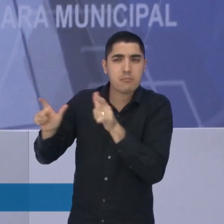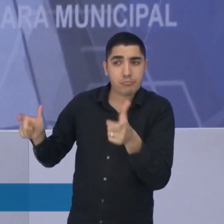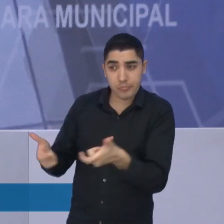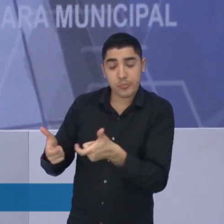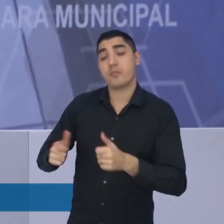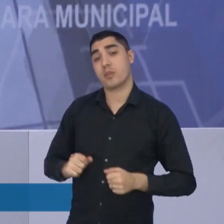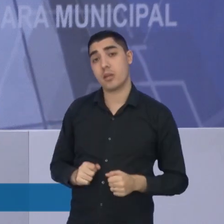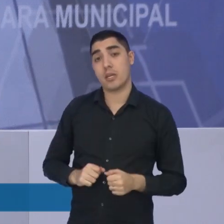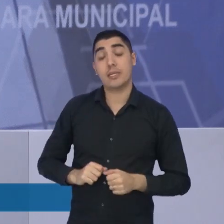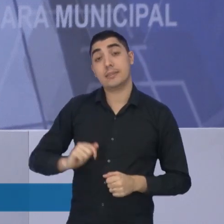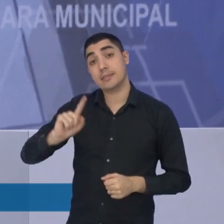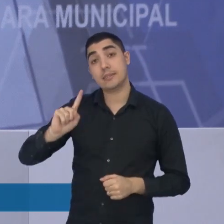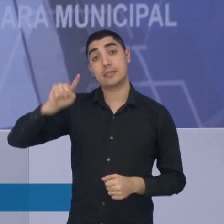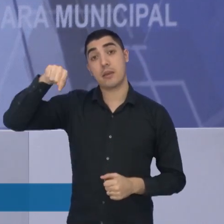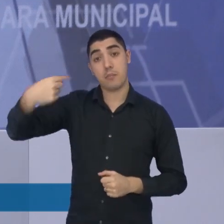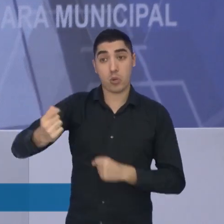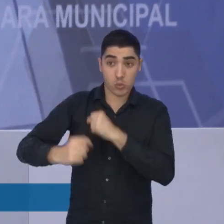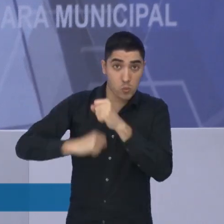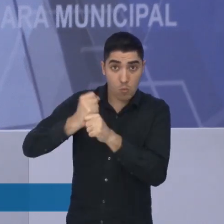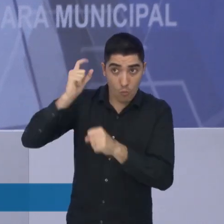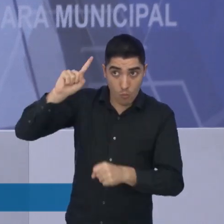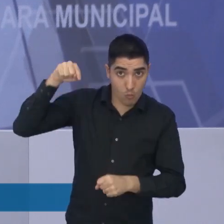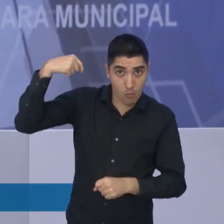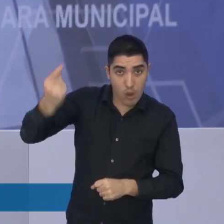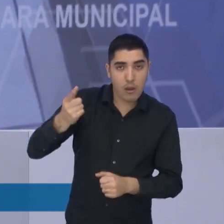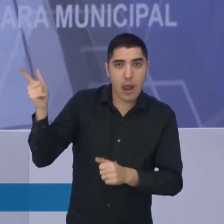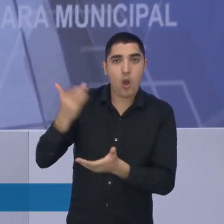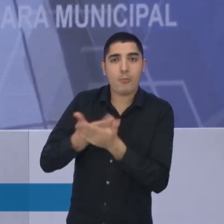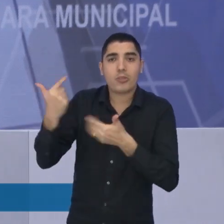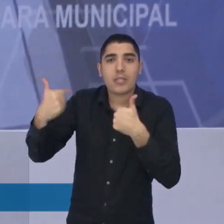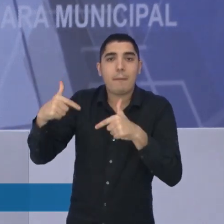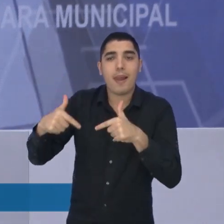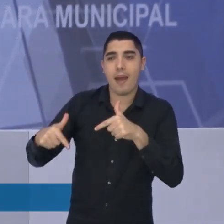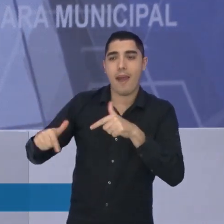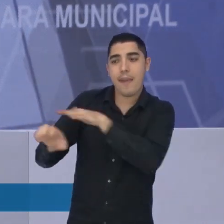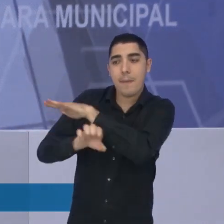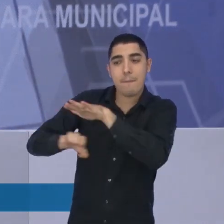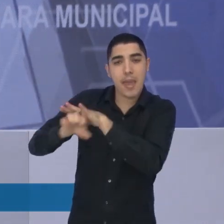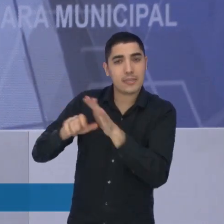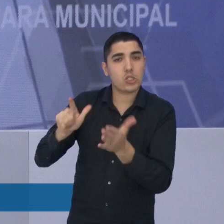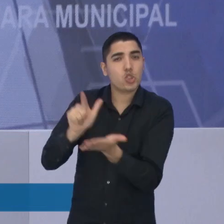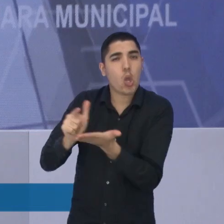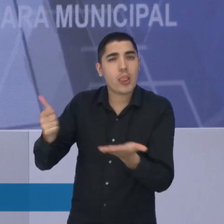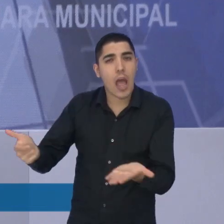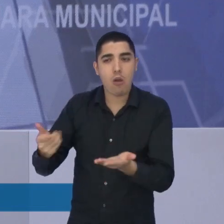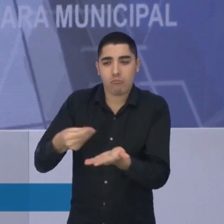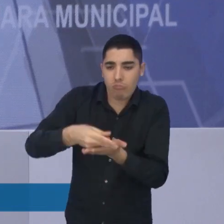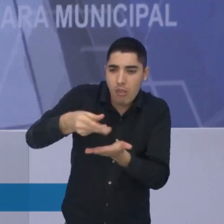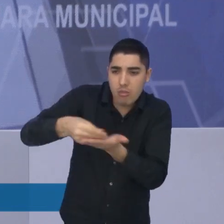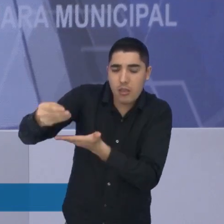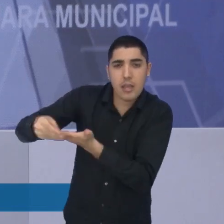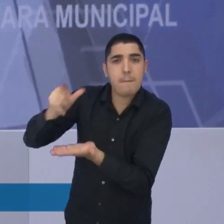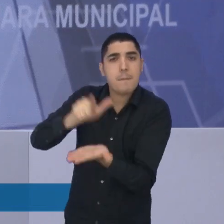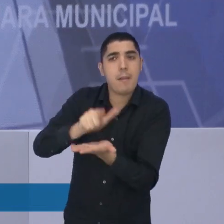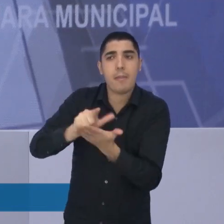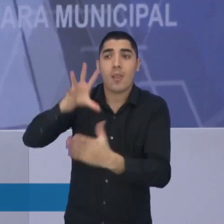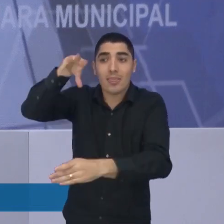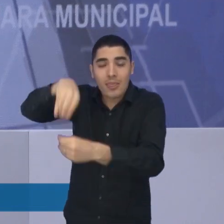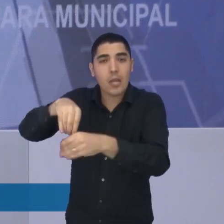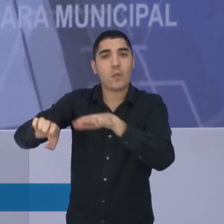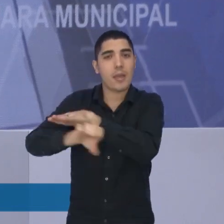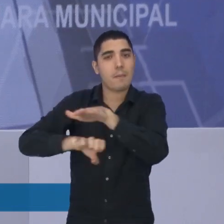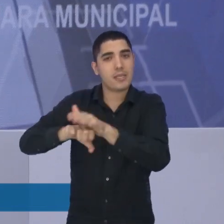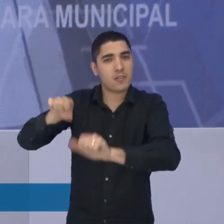que produzia jornal para a ADC das Indústrias. Nesse jornal, por ser estagiária, aprendeu também